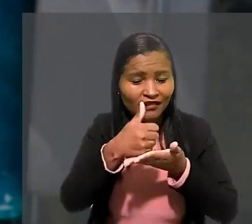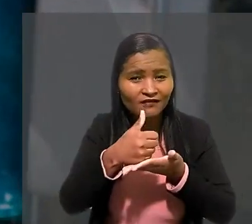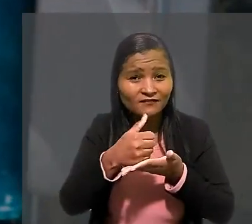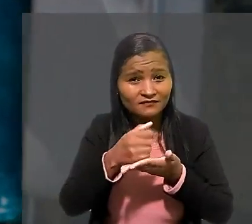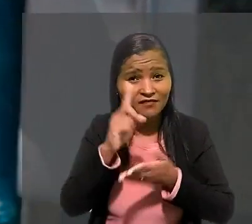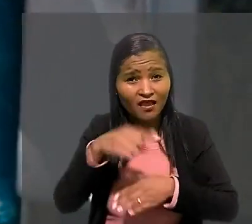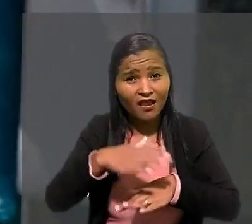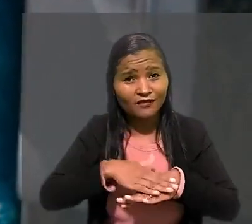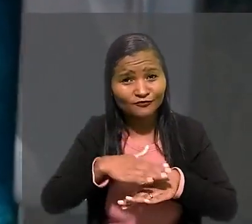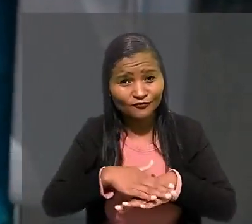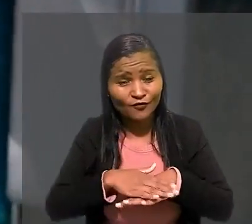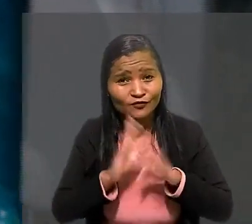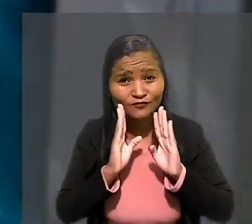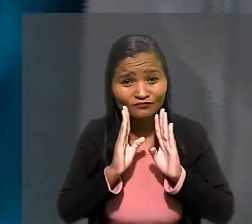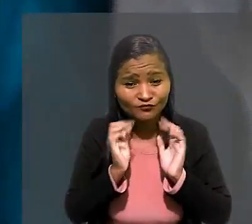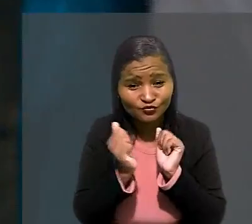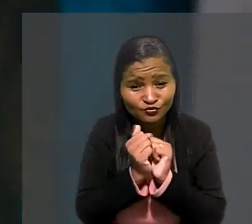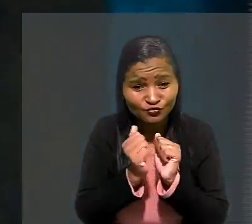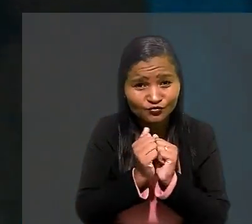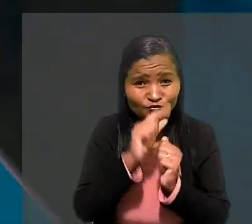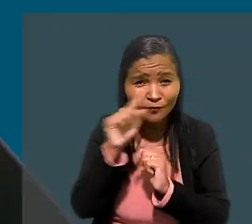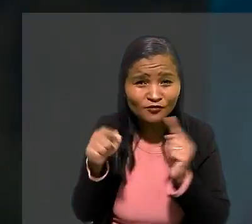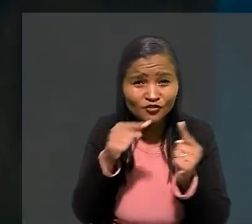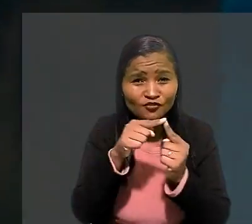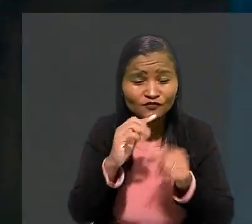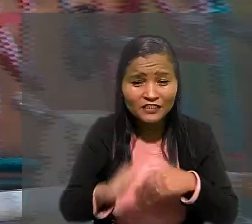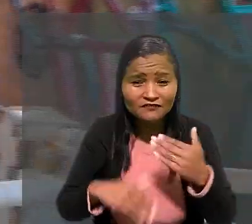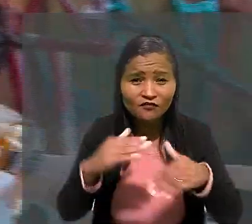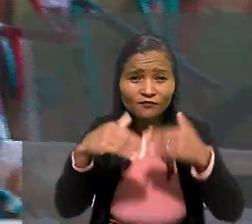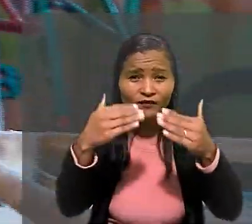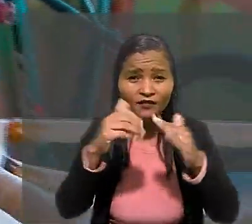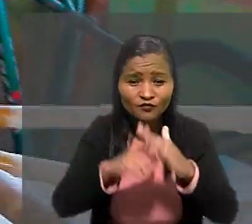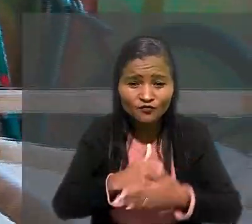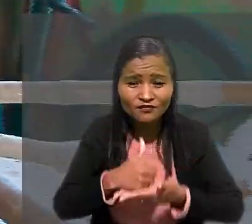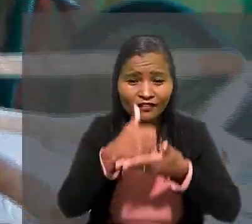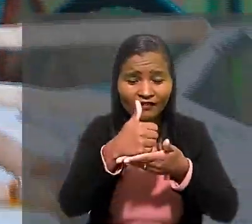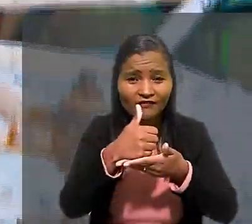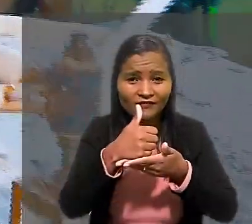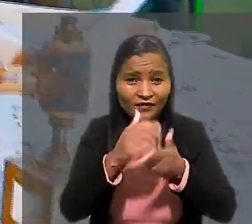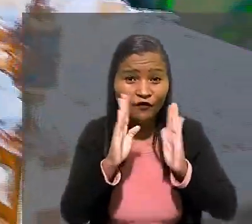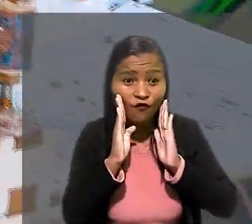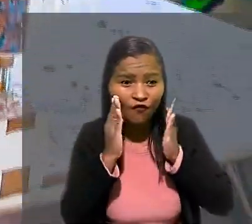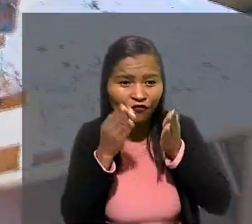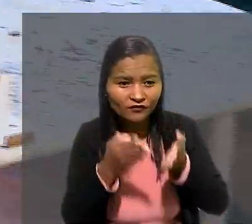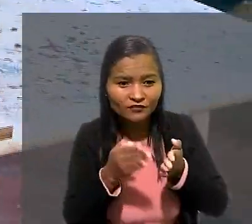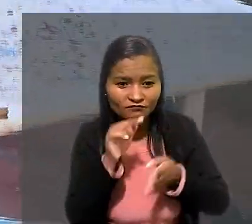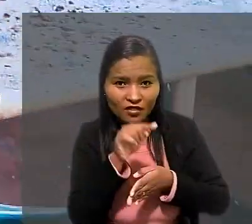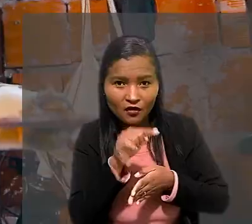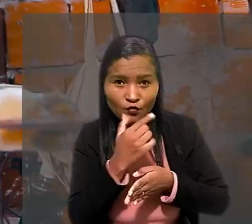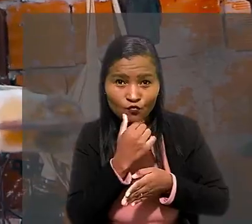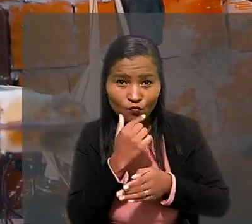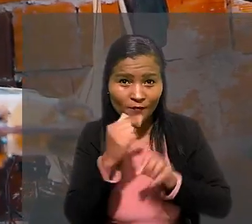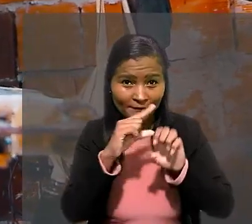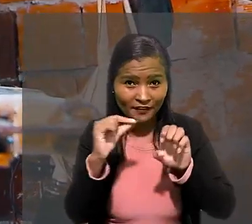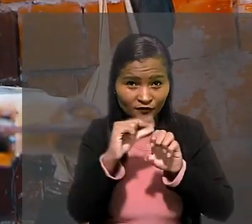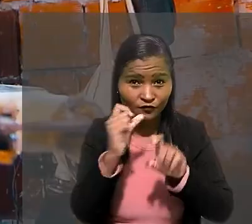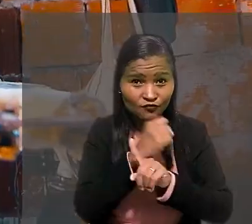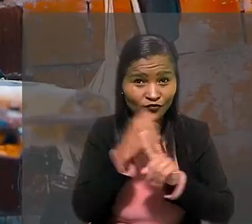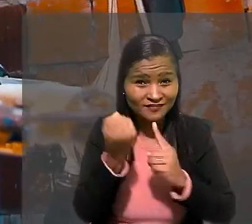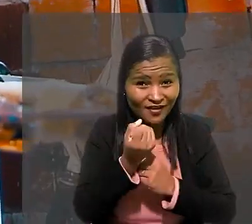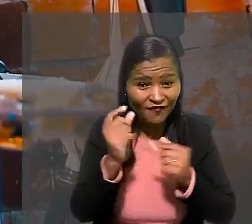ações aliadas aos Objetivos de Desenvolvimento Sustentável. Com foco nisso, este empreendedor social